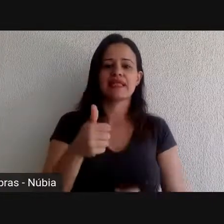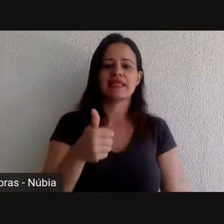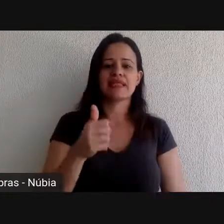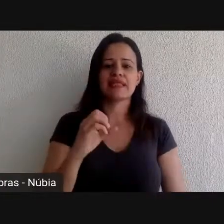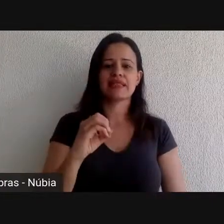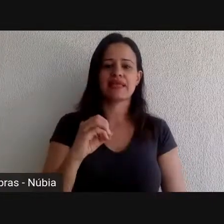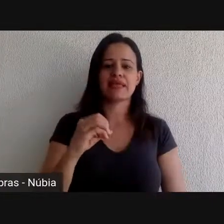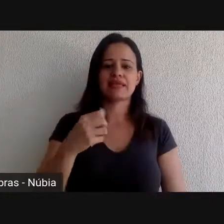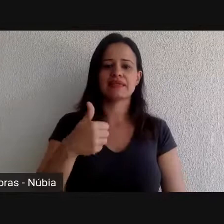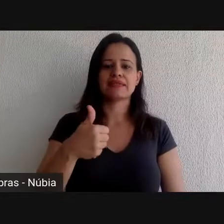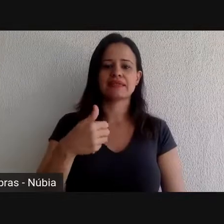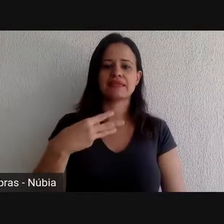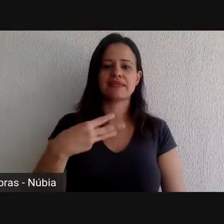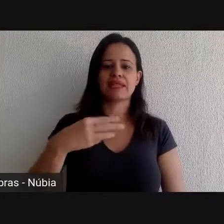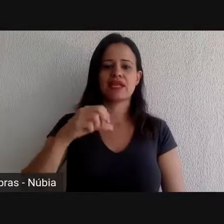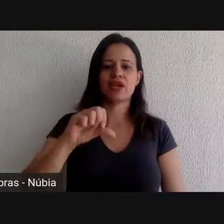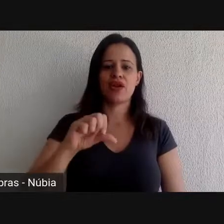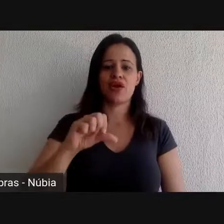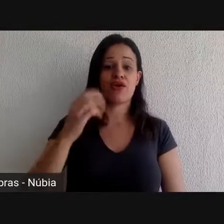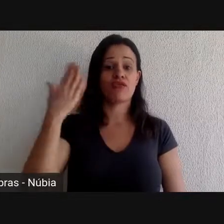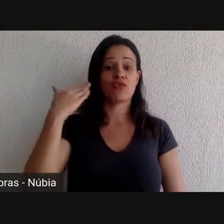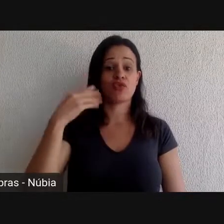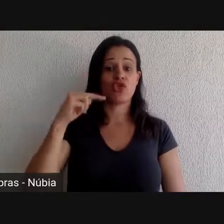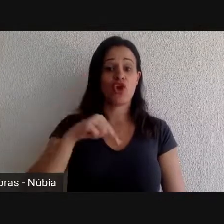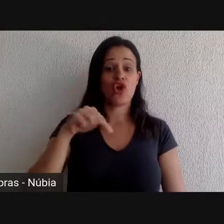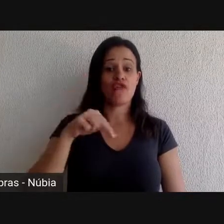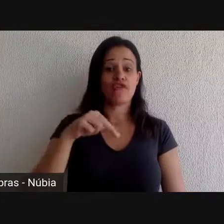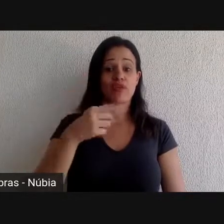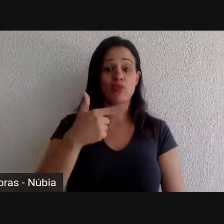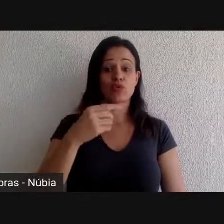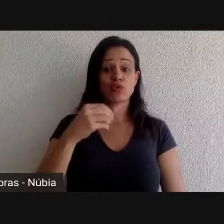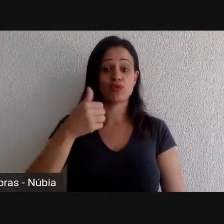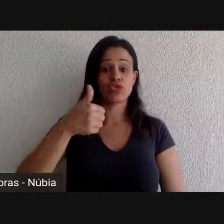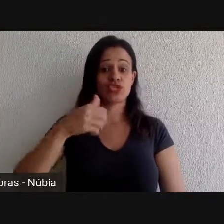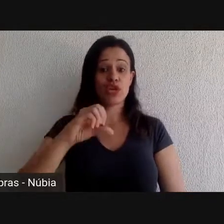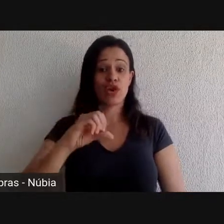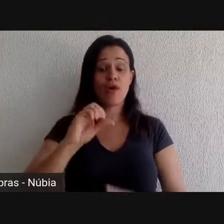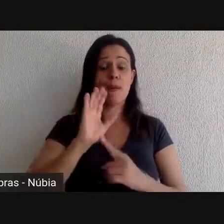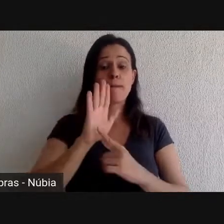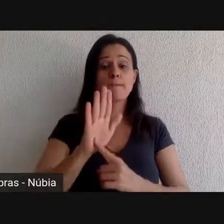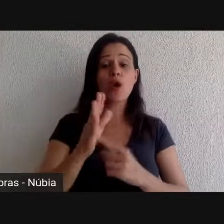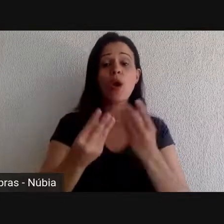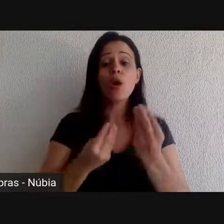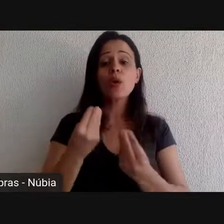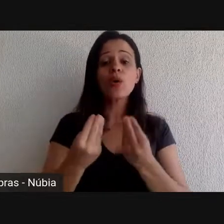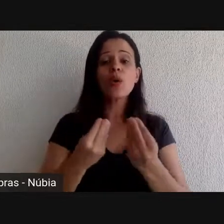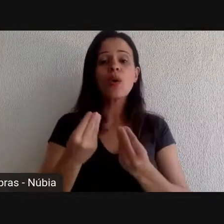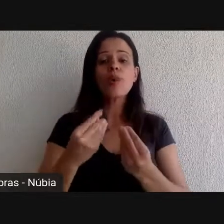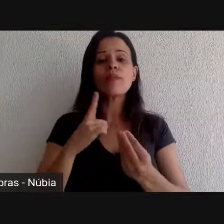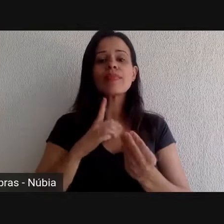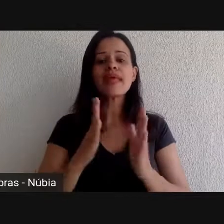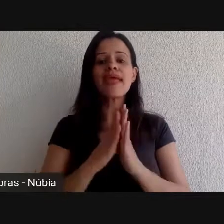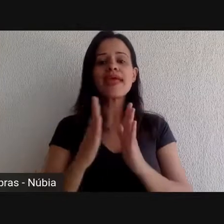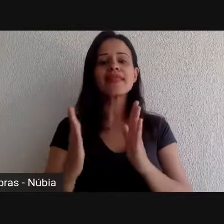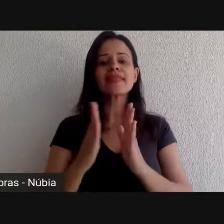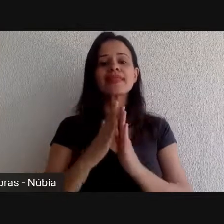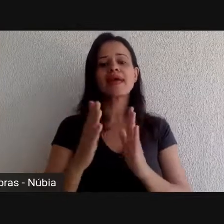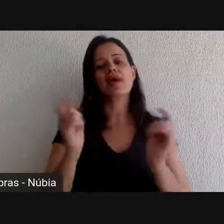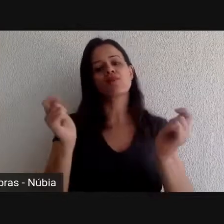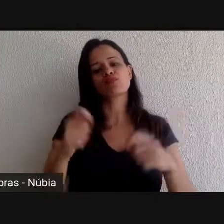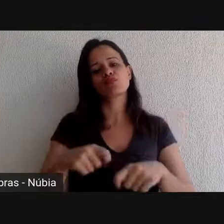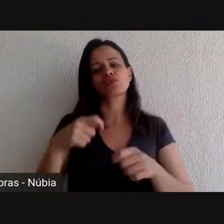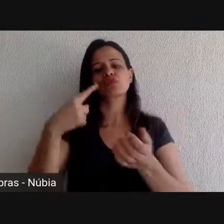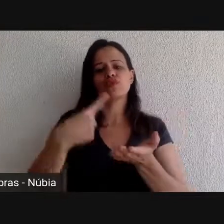10.139, que é de novembro de 2019, que traz um cronograma dizendo quais as etapas que precisam ser cumpridas